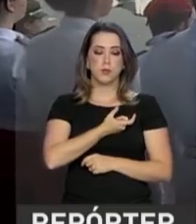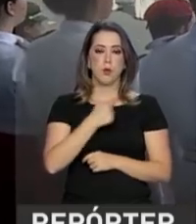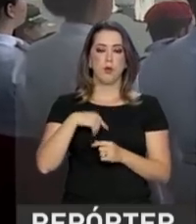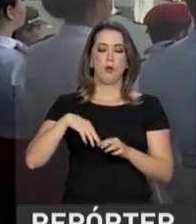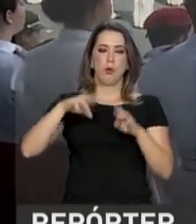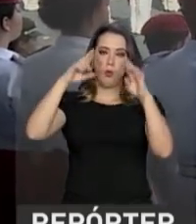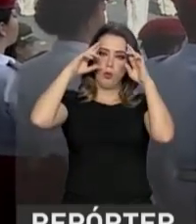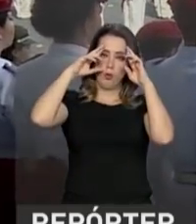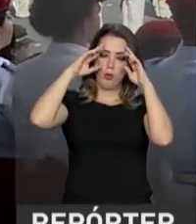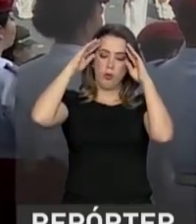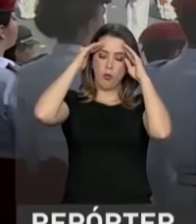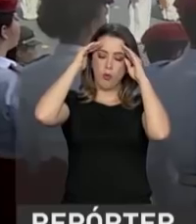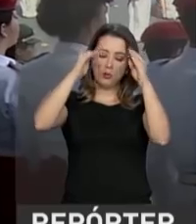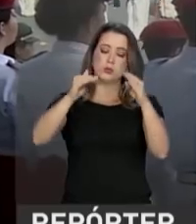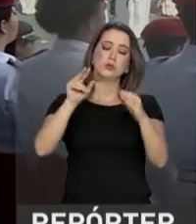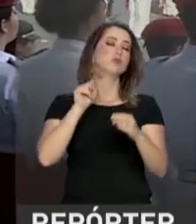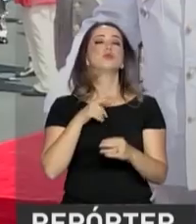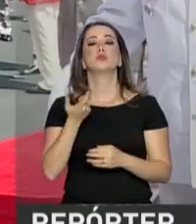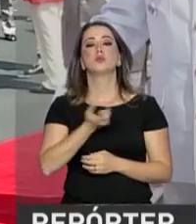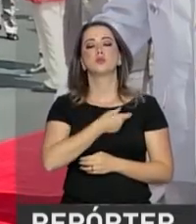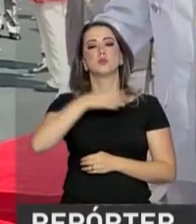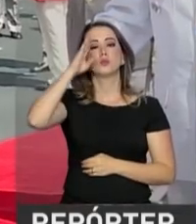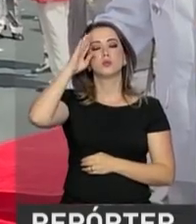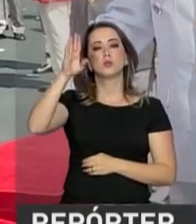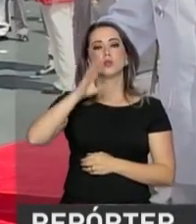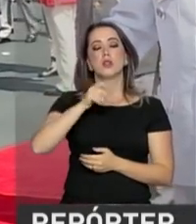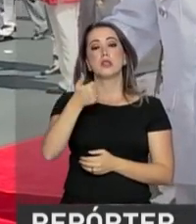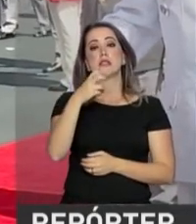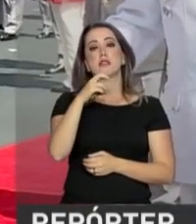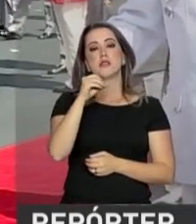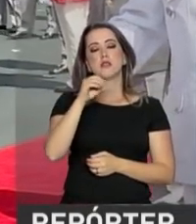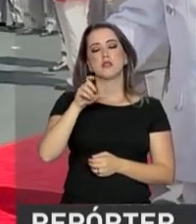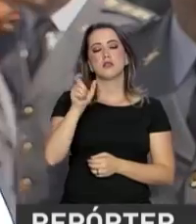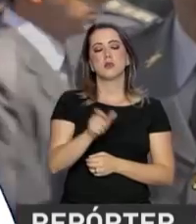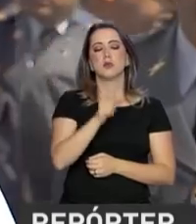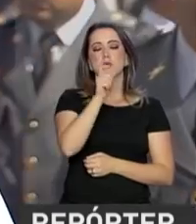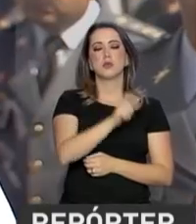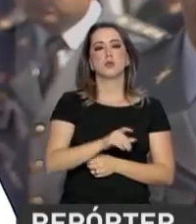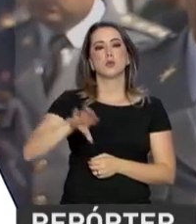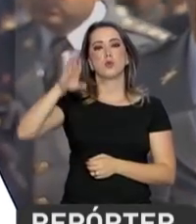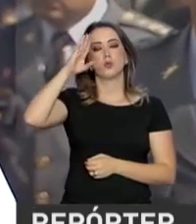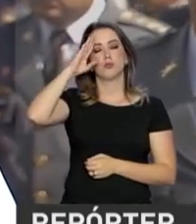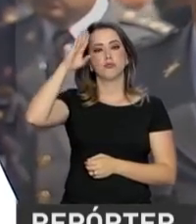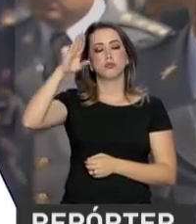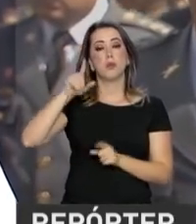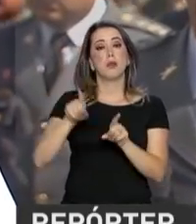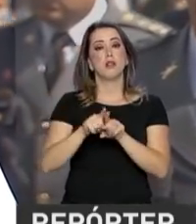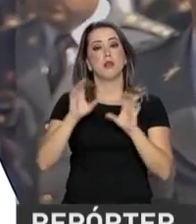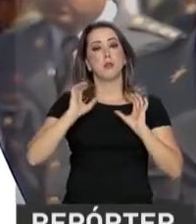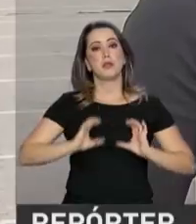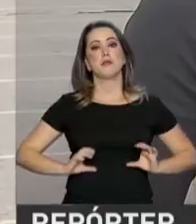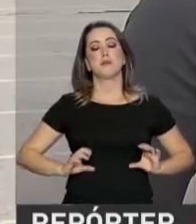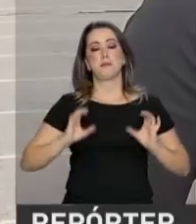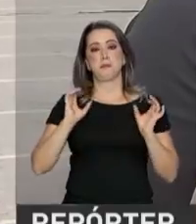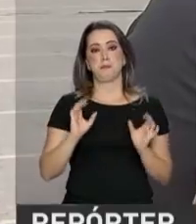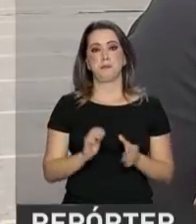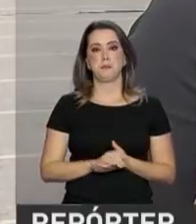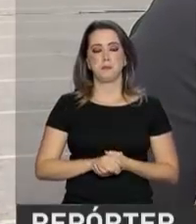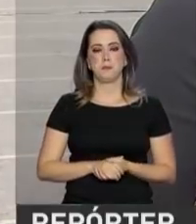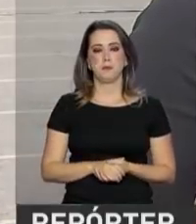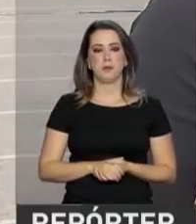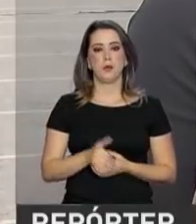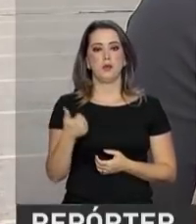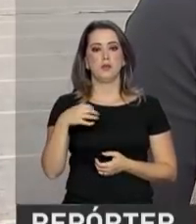a mais de 350 pessoas, incluindo militares e civis, que contribuíram para a instituição. Em